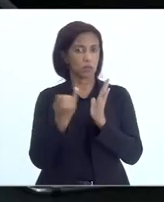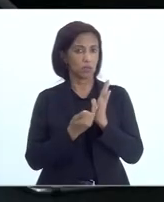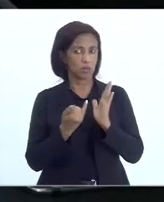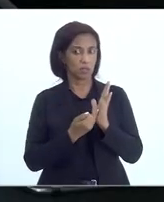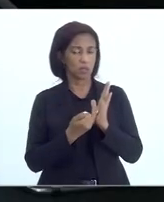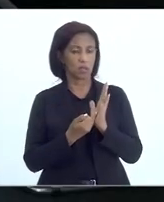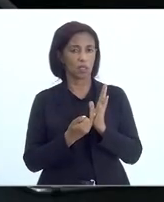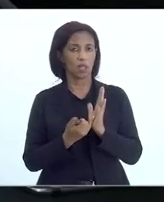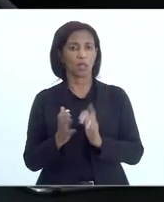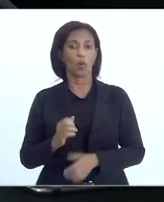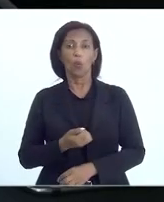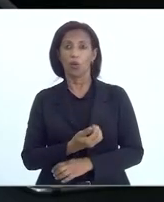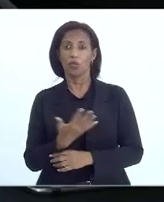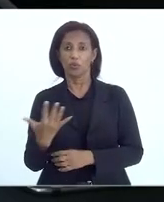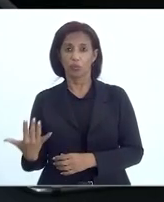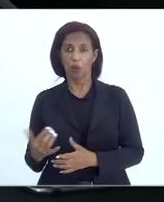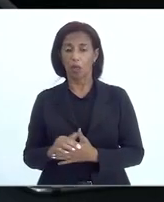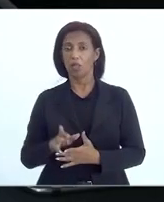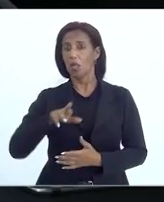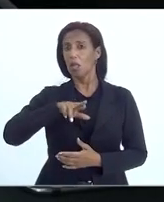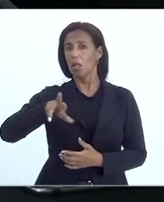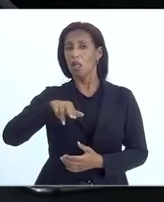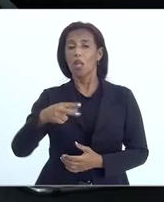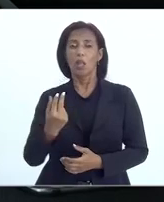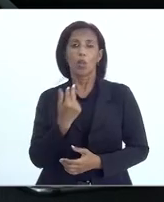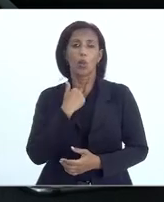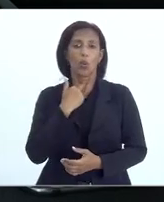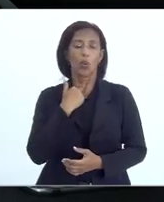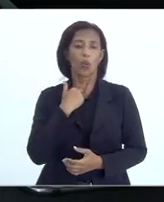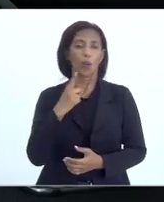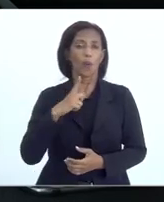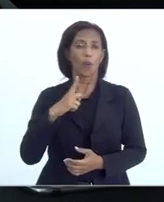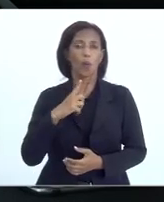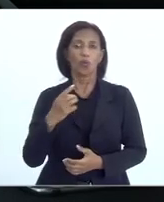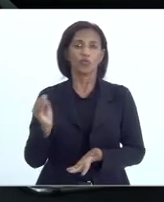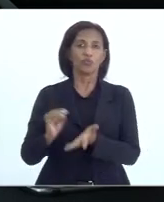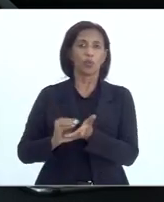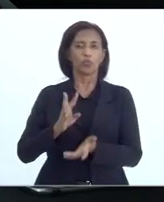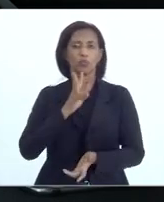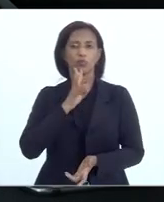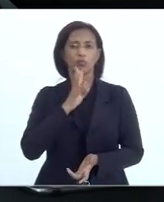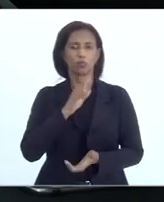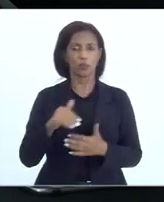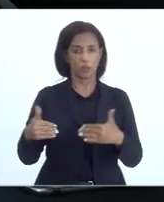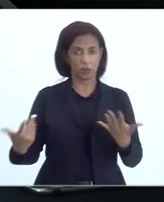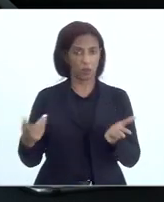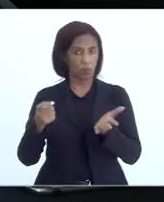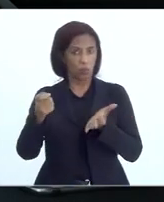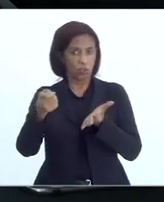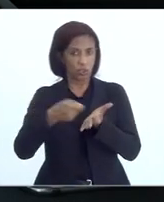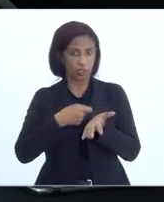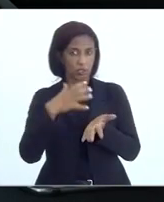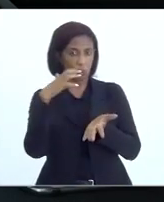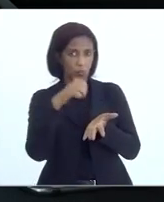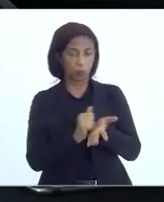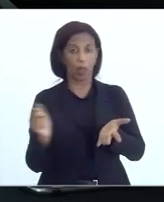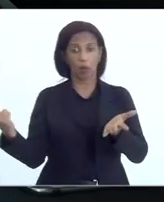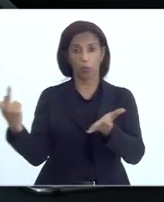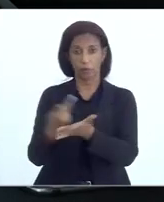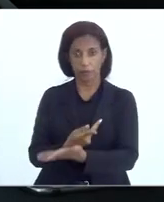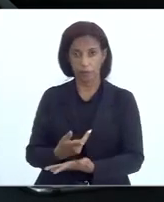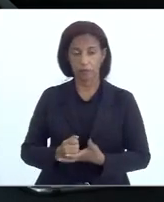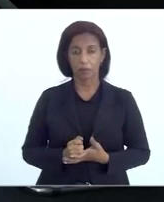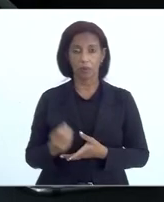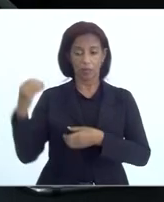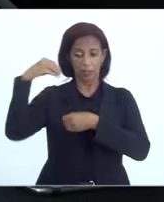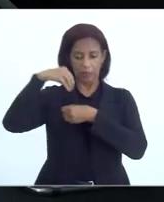em relação às quais não poderá alegar desconhecimento então a e foi feita